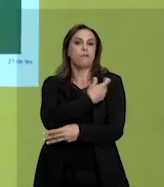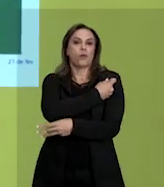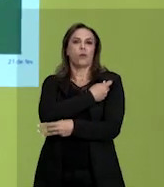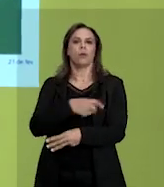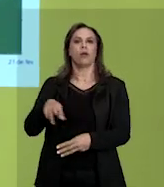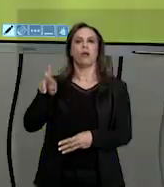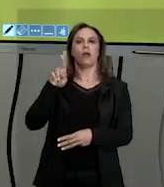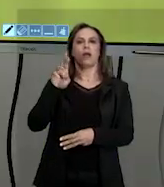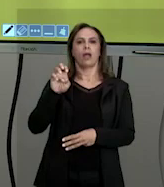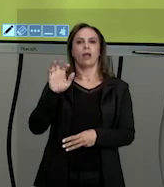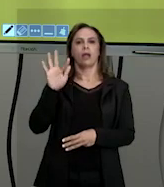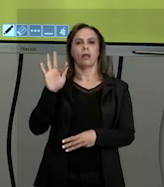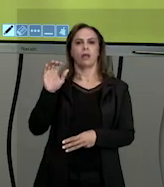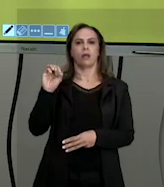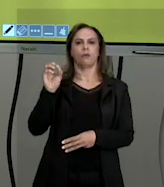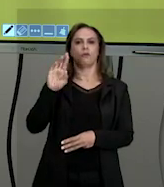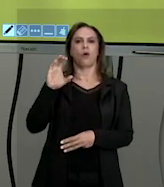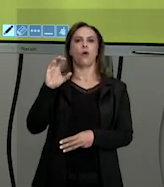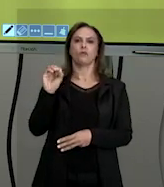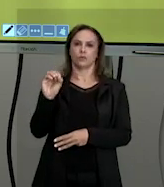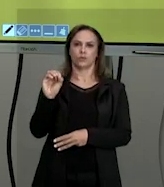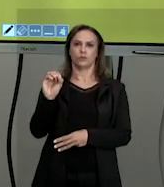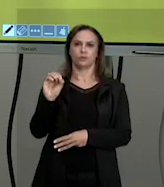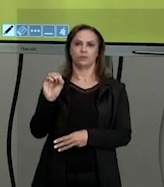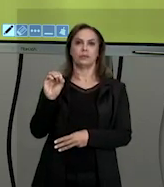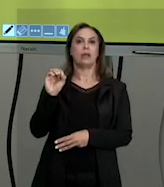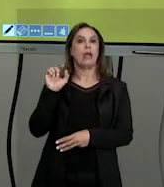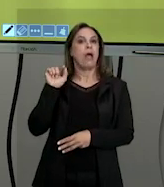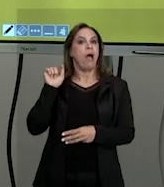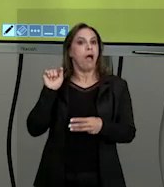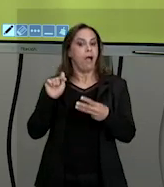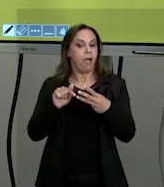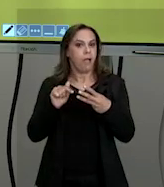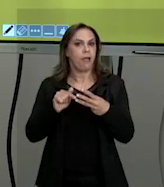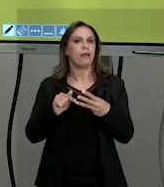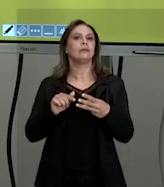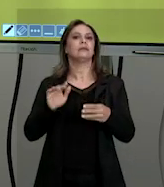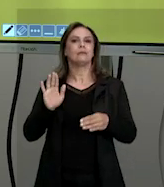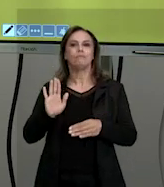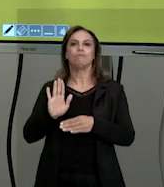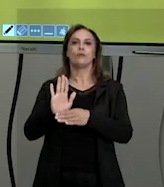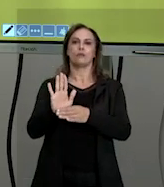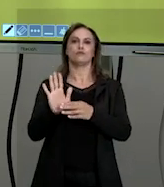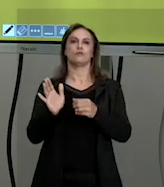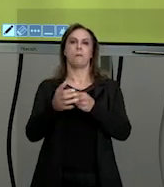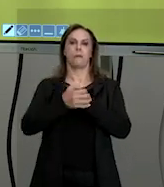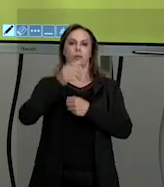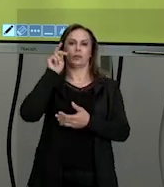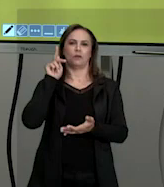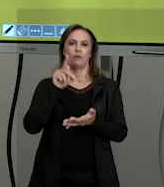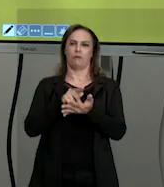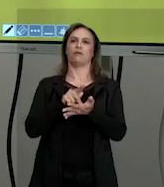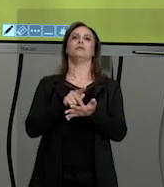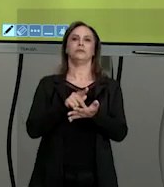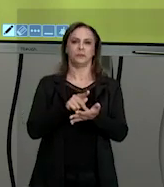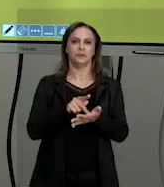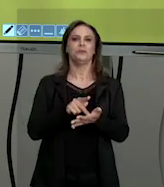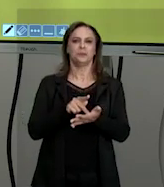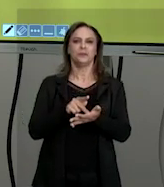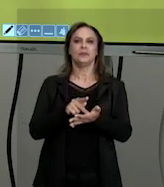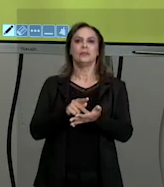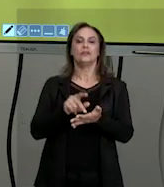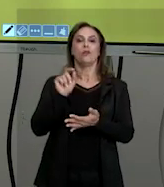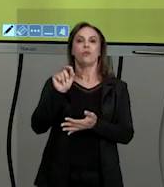se proteger melhor contra a variante Ômicron, né? Então, os adultos, a maioria dos adultos no Brasil já